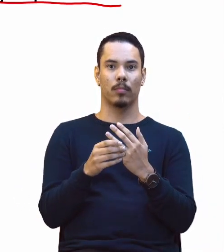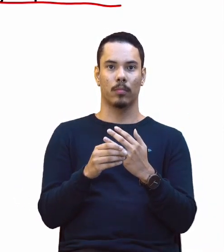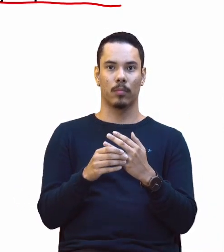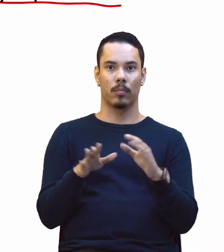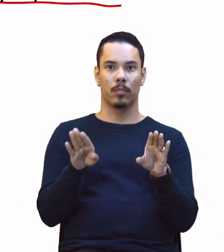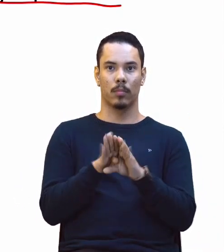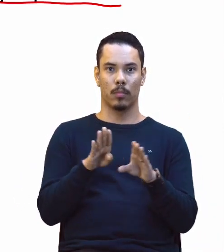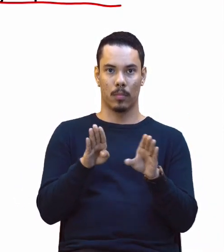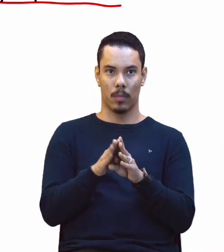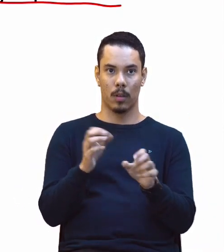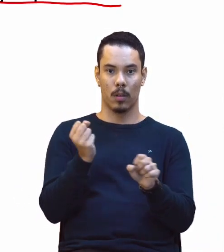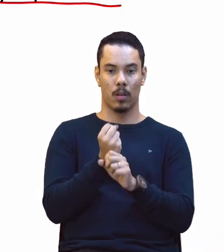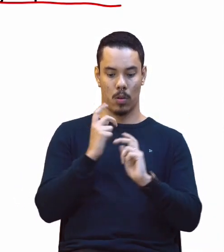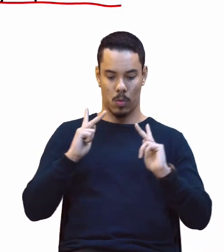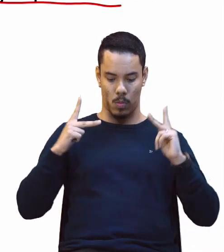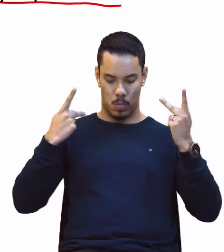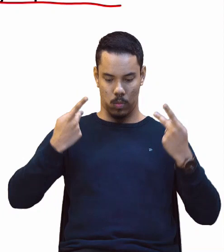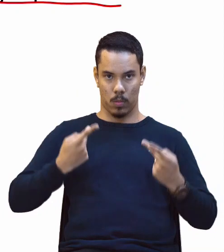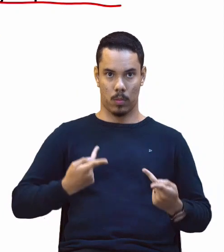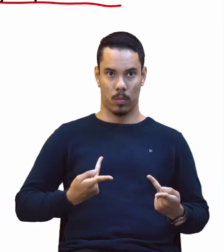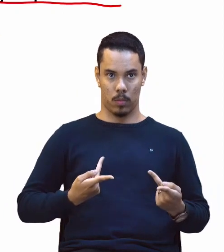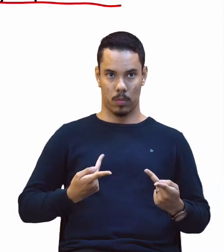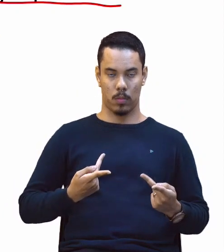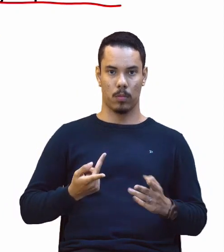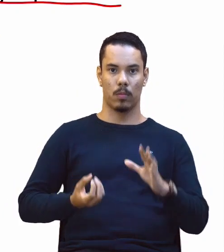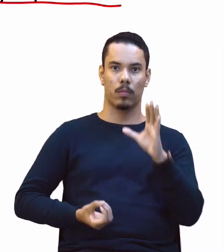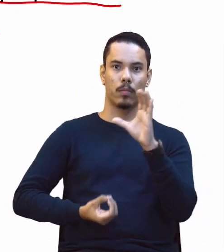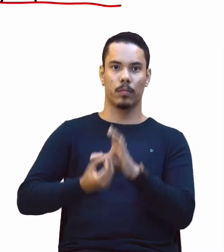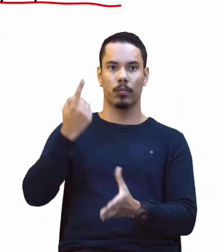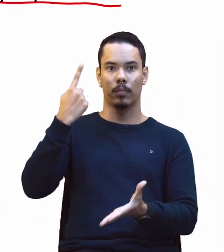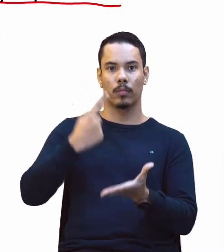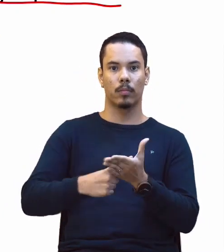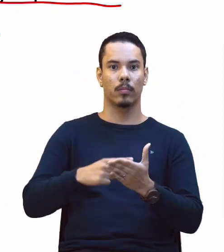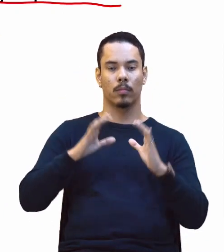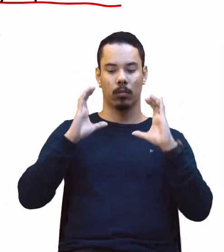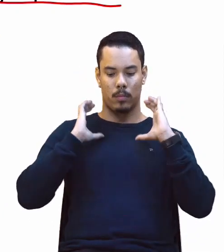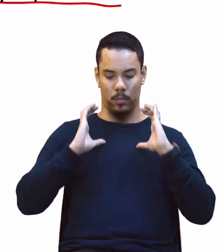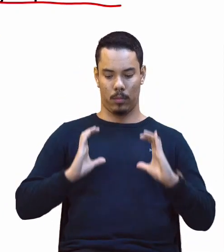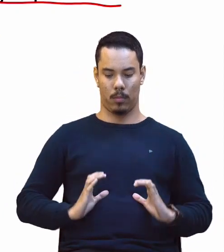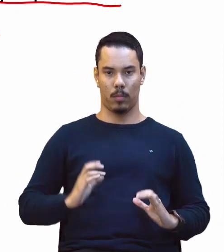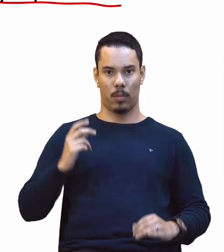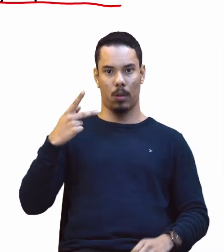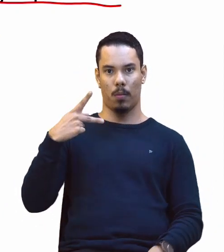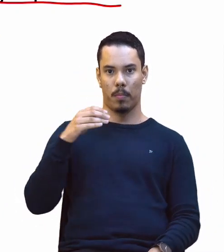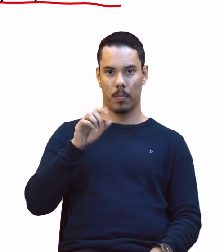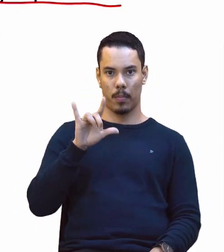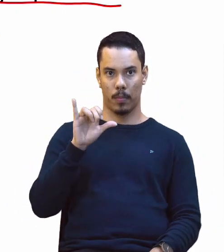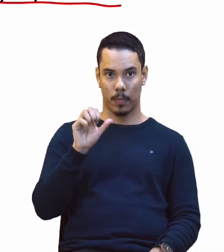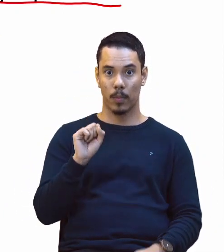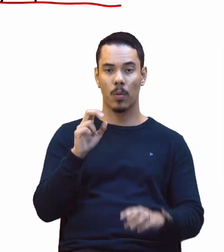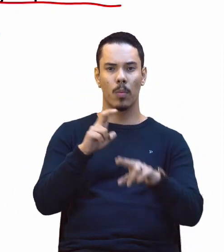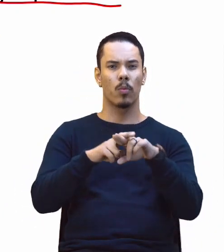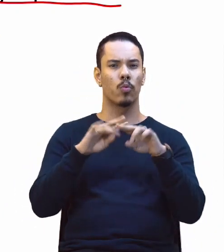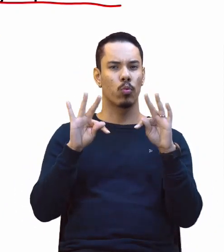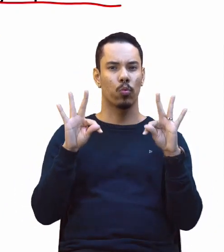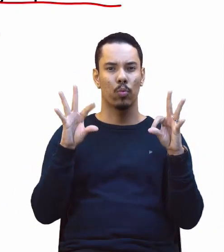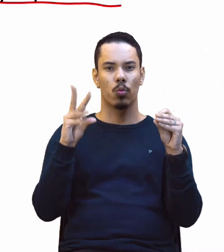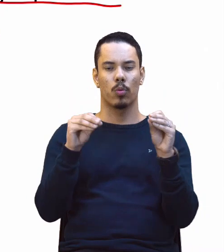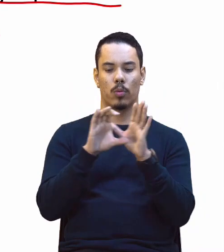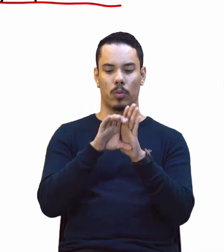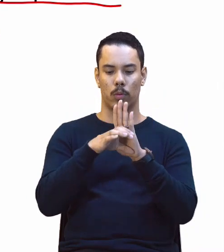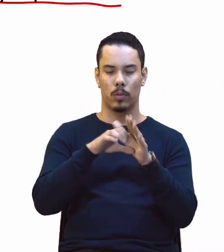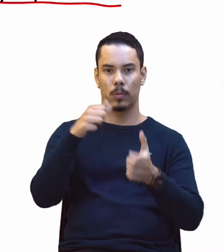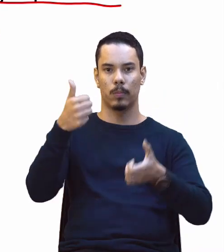da ordem humana, surge o cidadão da polis. Então, todo esse conceito, a